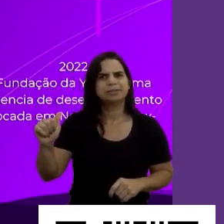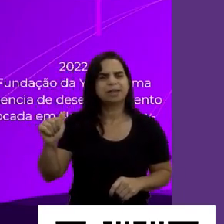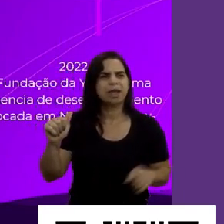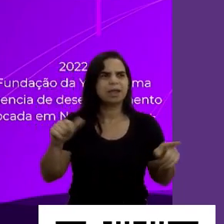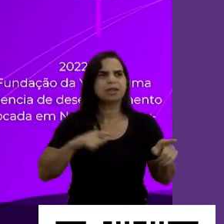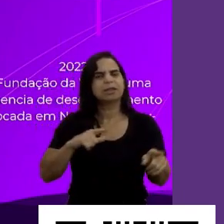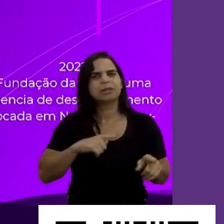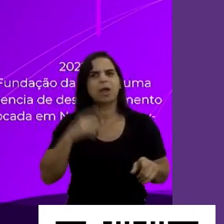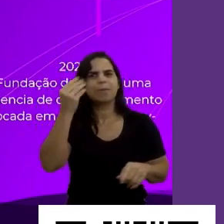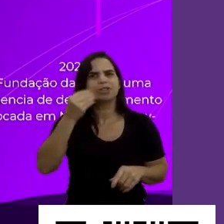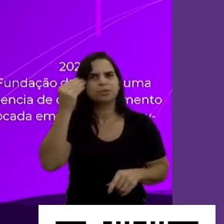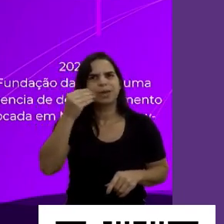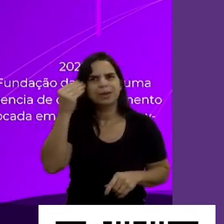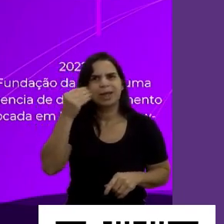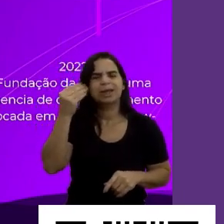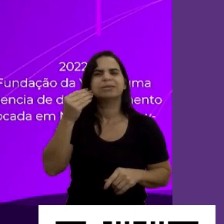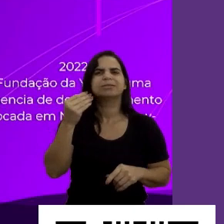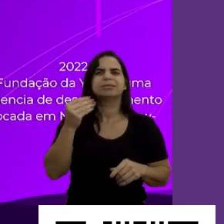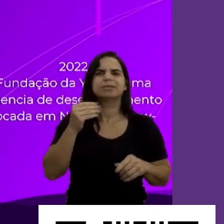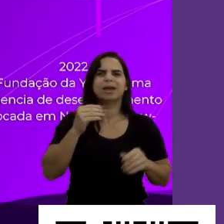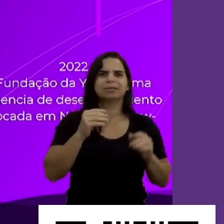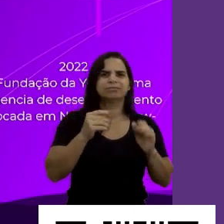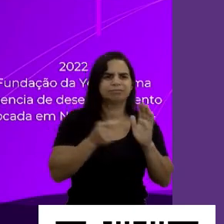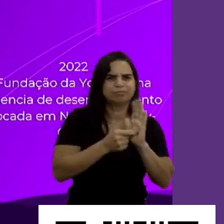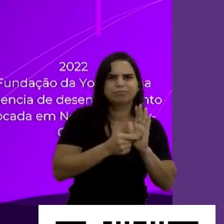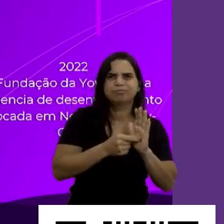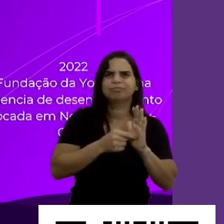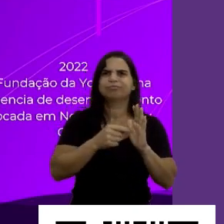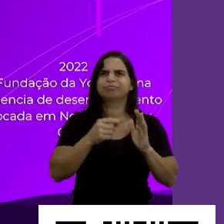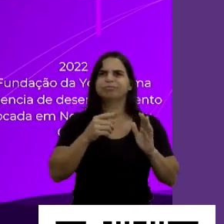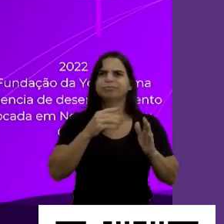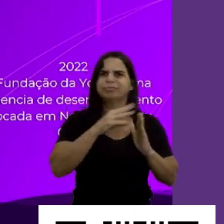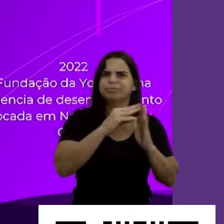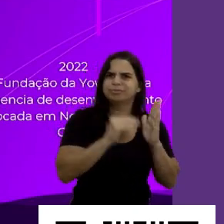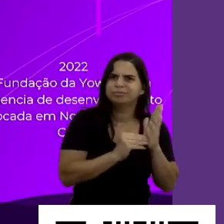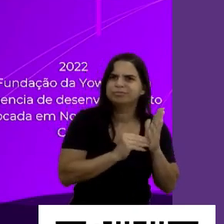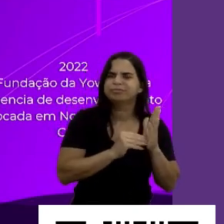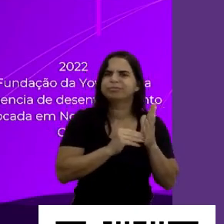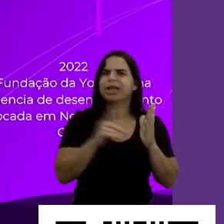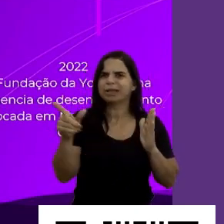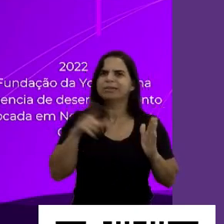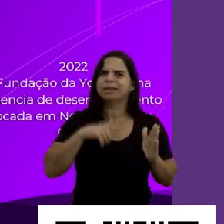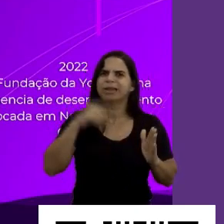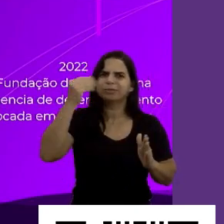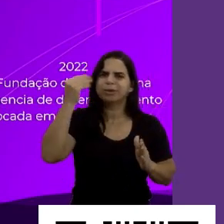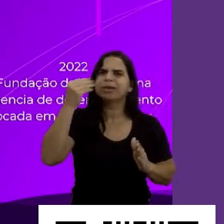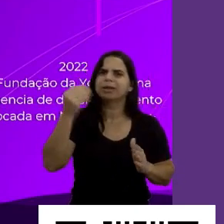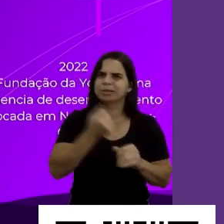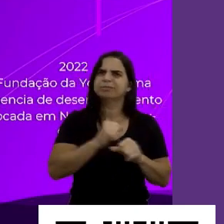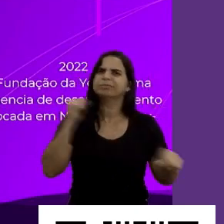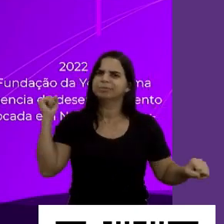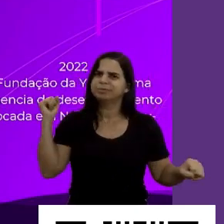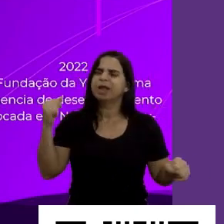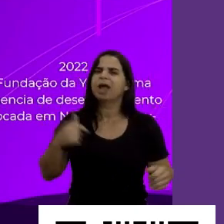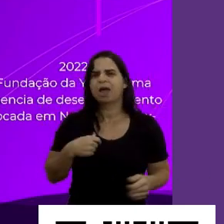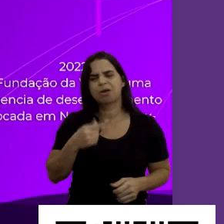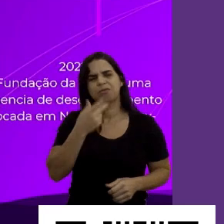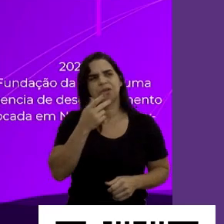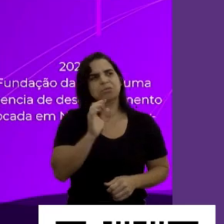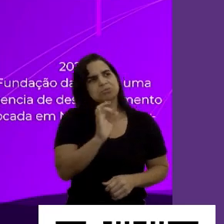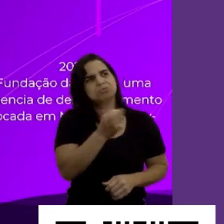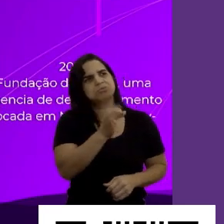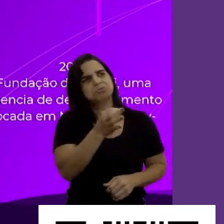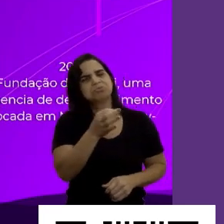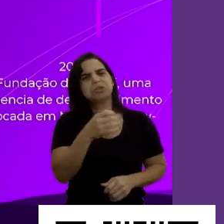High code muito grande a gente consegue trazer isso eu falei eu acho que sim foi quando eu dei uma pausa na